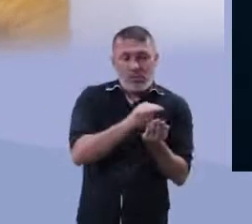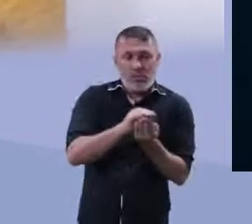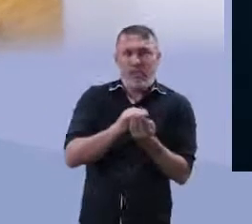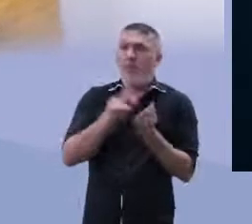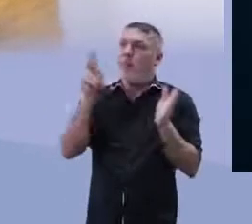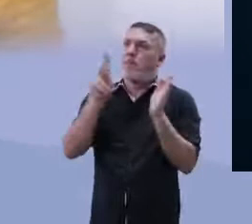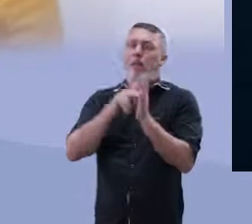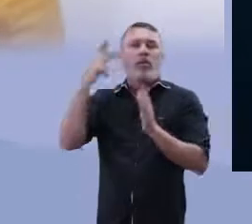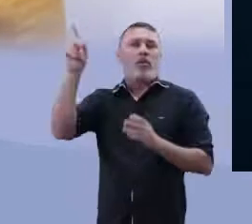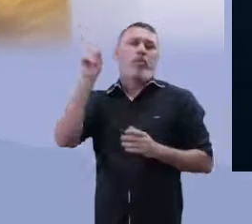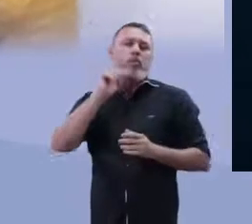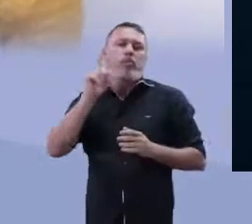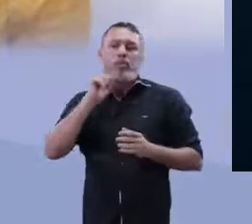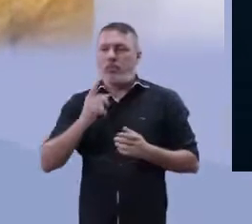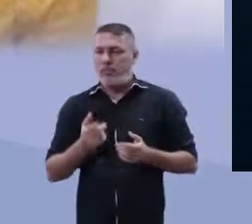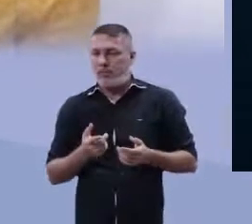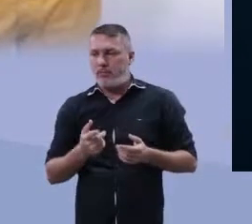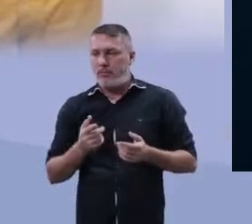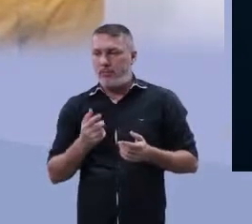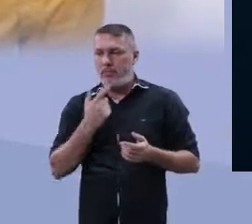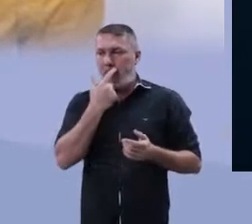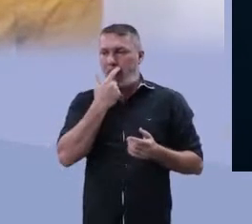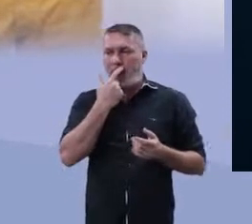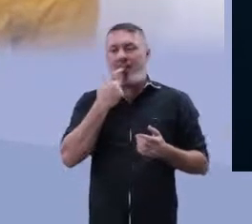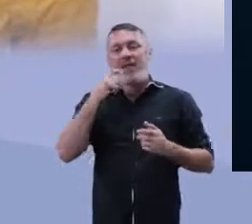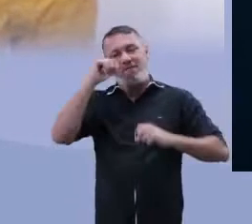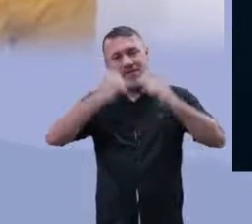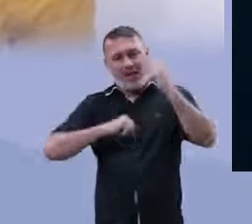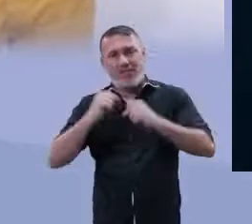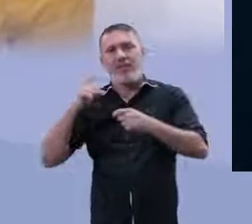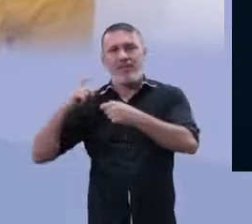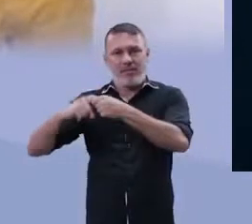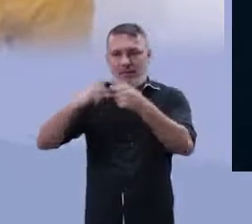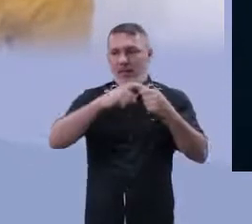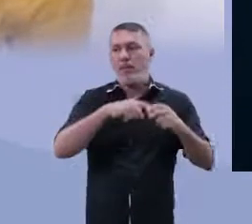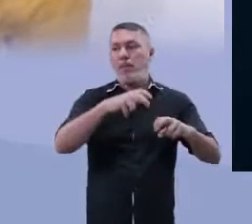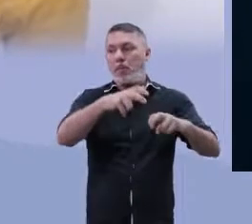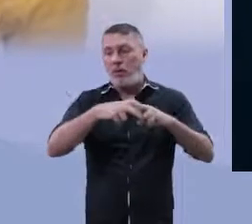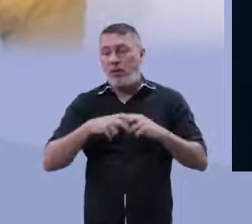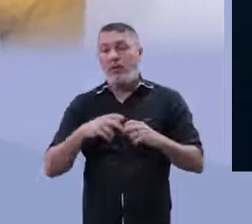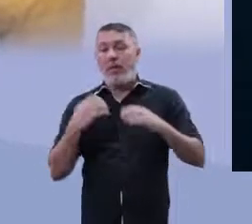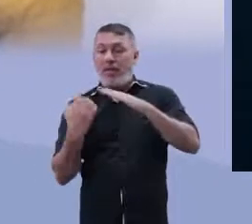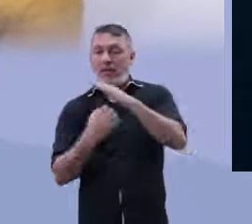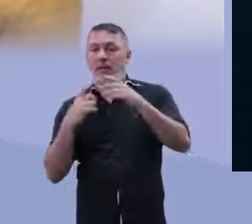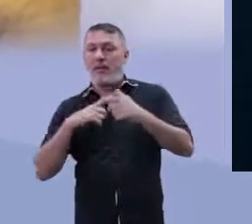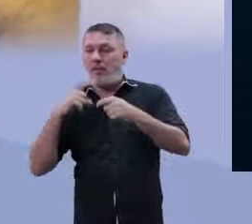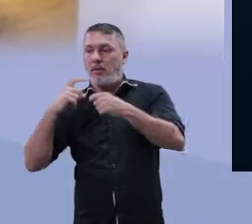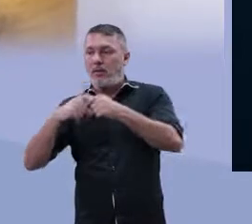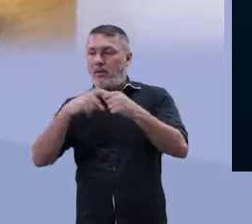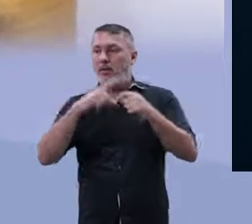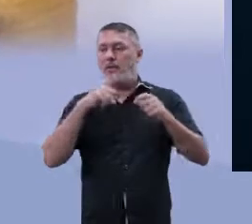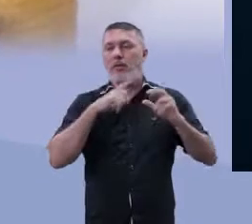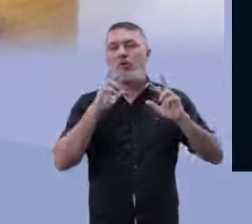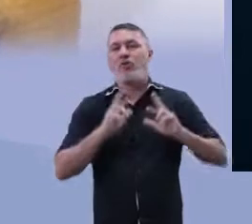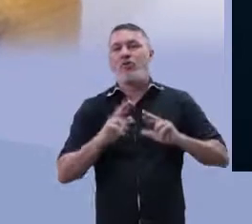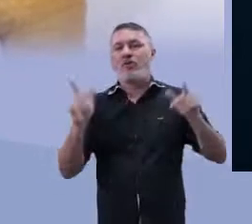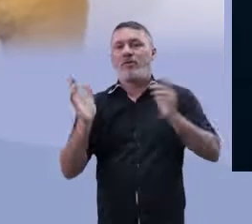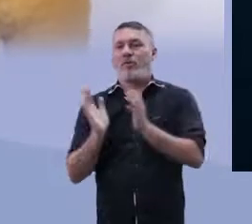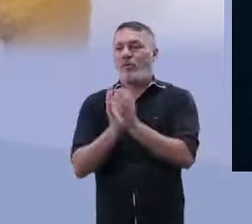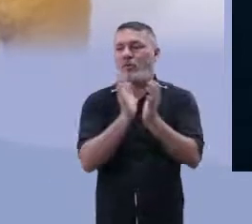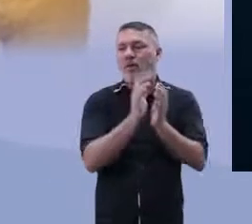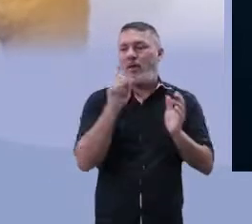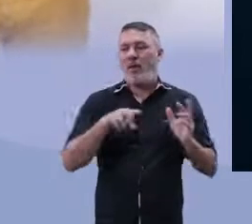viesse dos Estados Unidos para cá, ele ia chegar um pocinho de bolor, né? Então, é a hora que uma multinacional ela tem essa